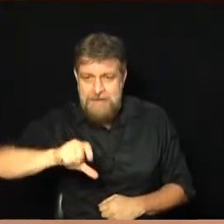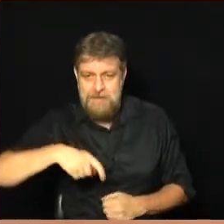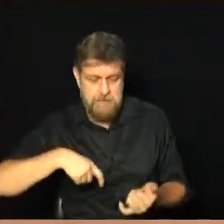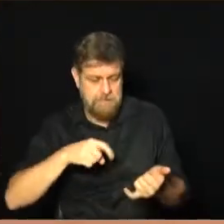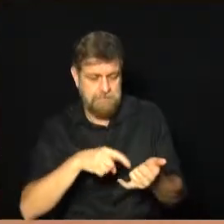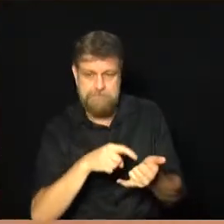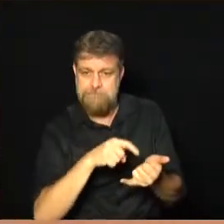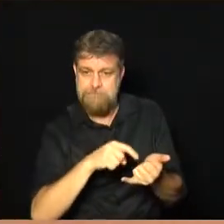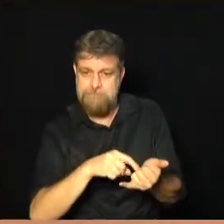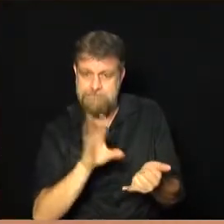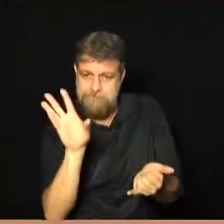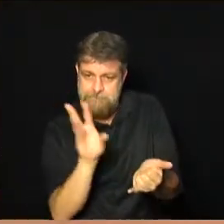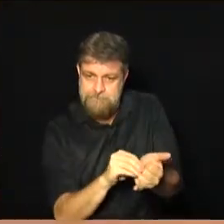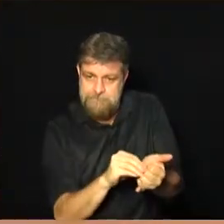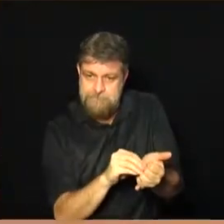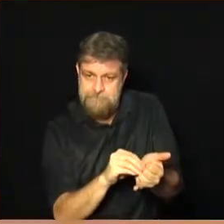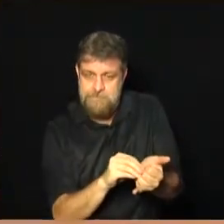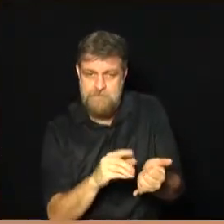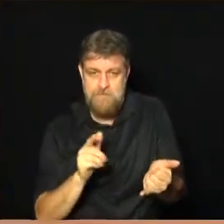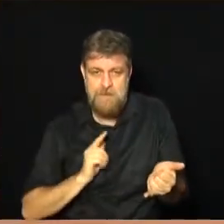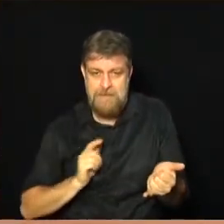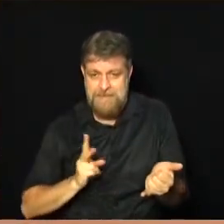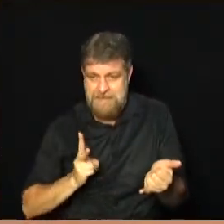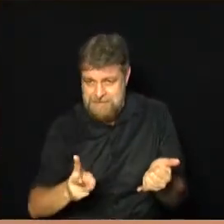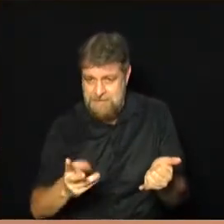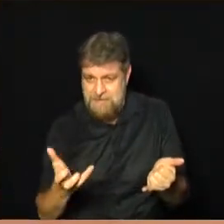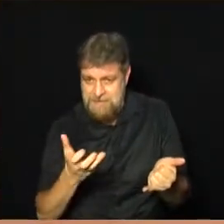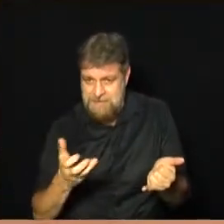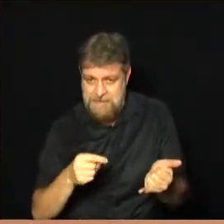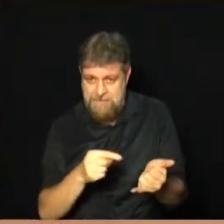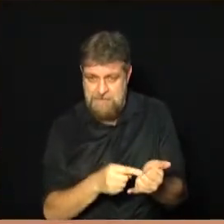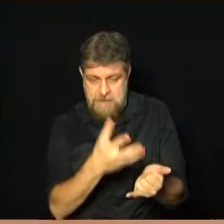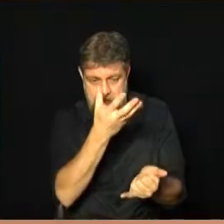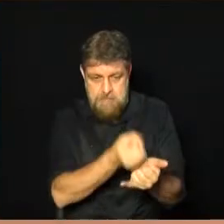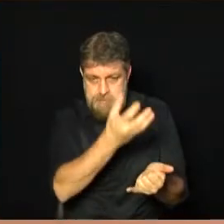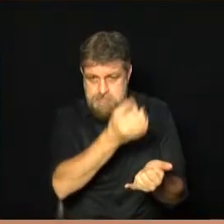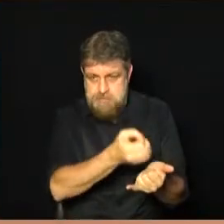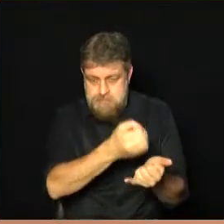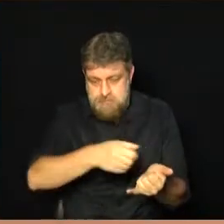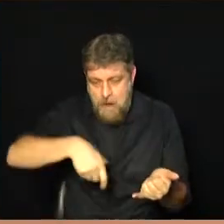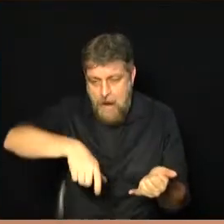lá, deixa ali registrado, a cada vez que ele quiser fazer uma recarga,